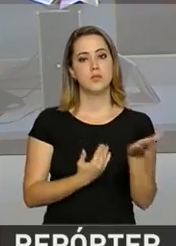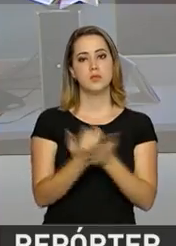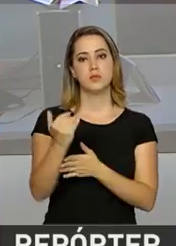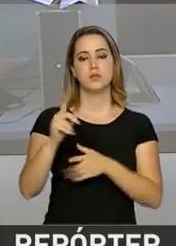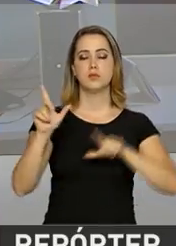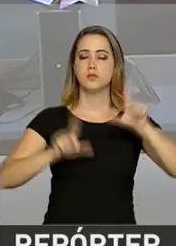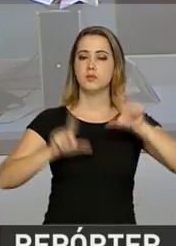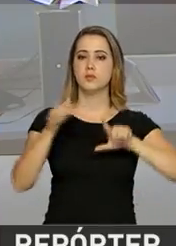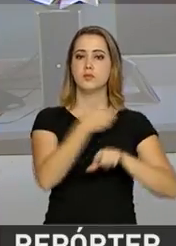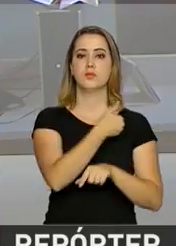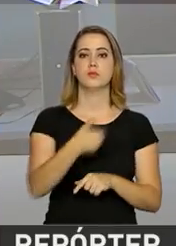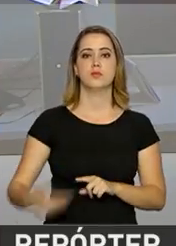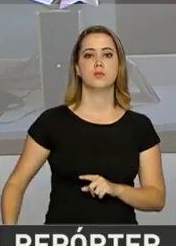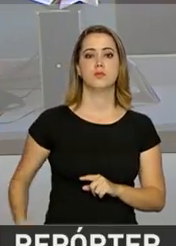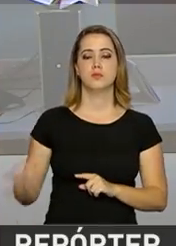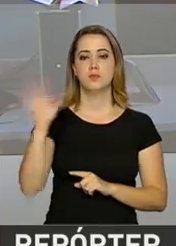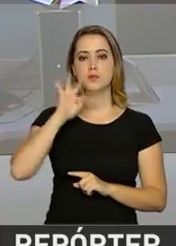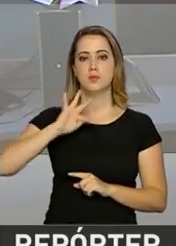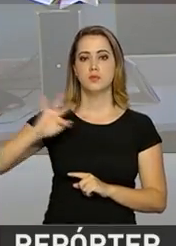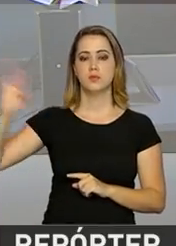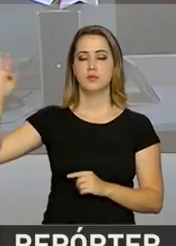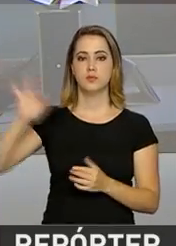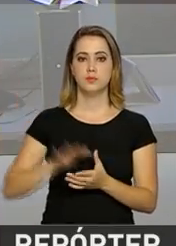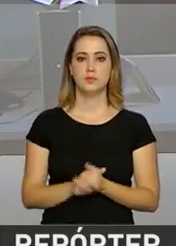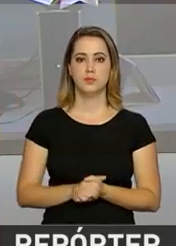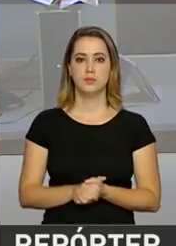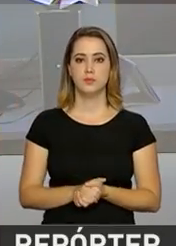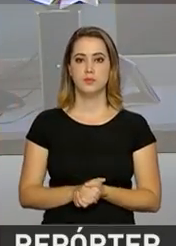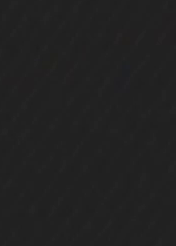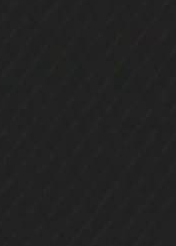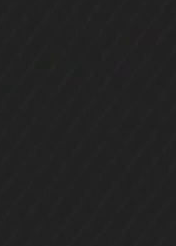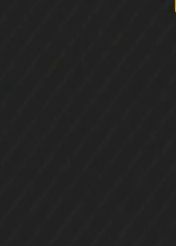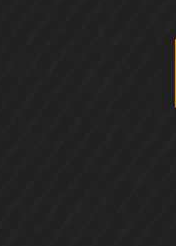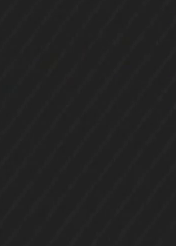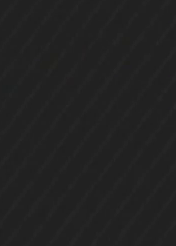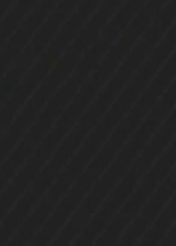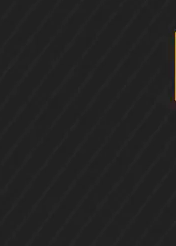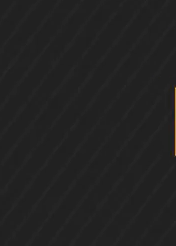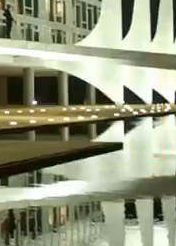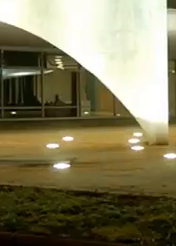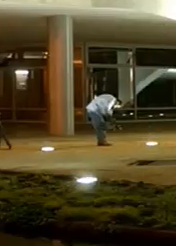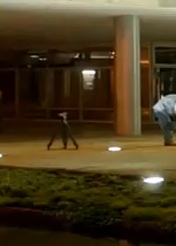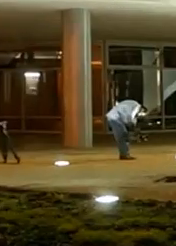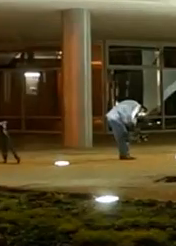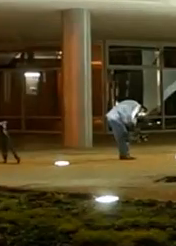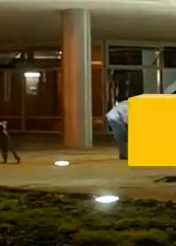continue com a gente aqui na NBR, a TV do Governo Federal.